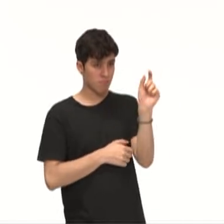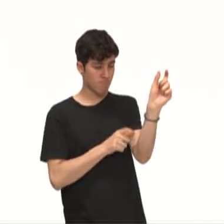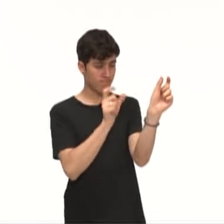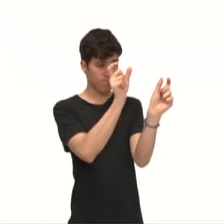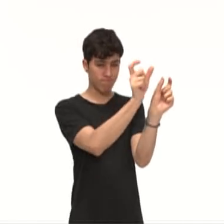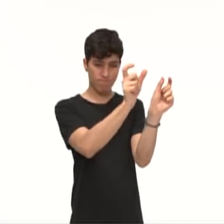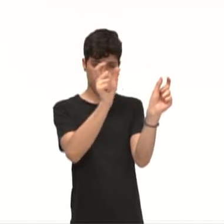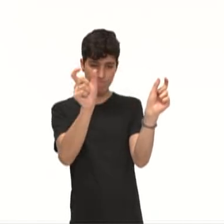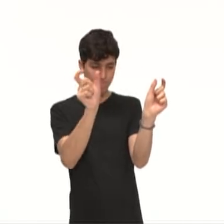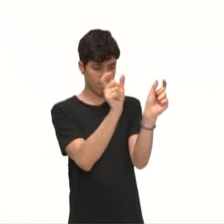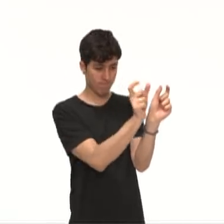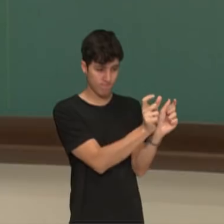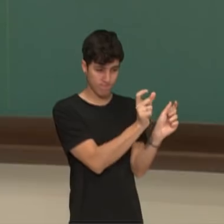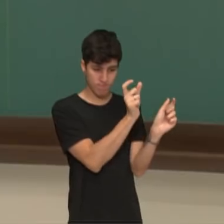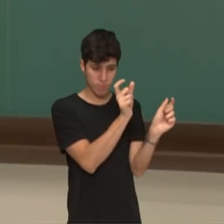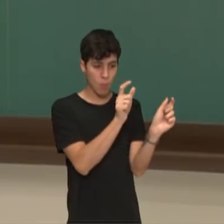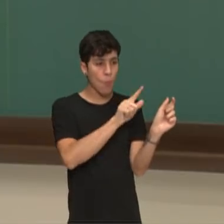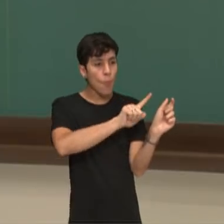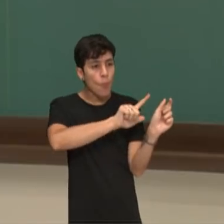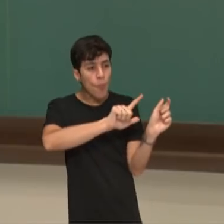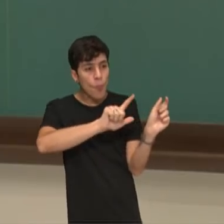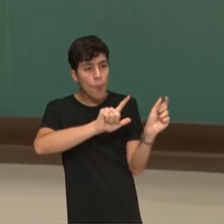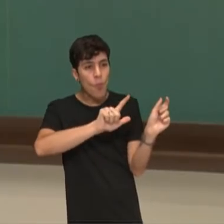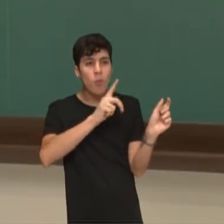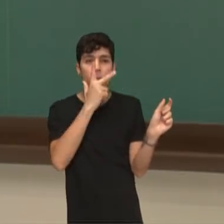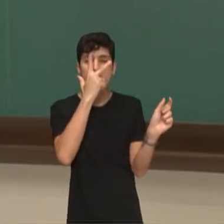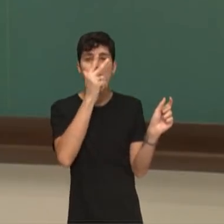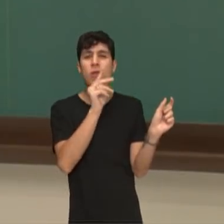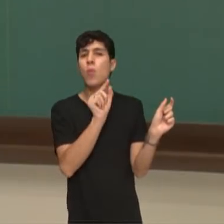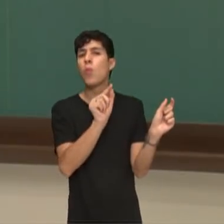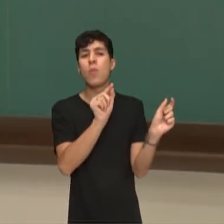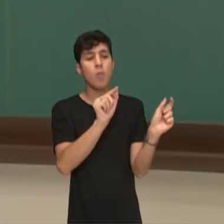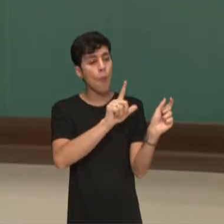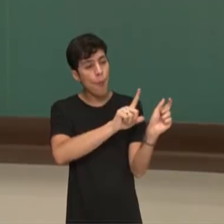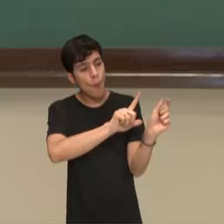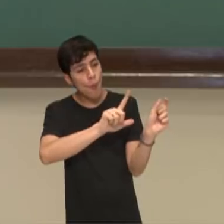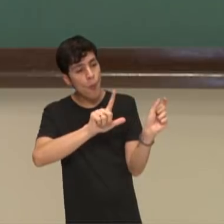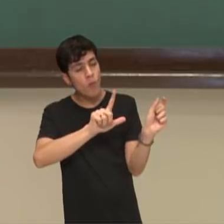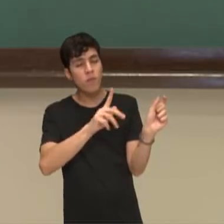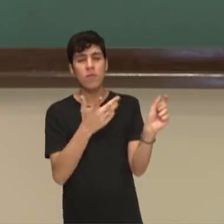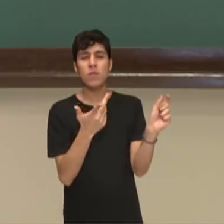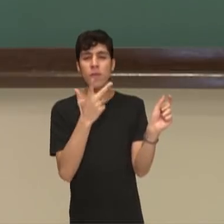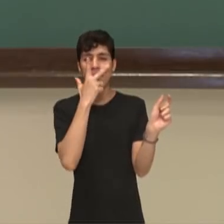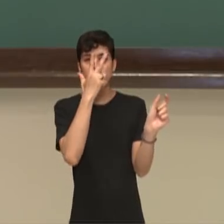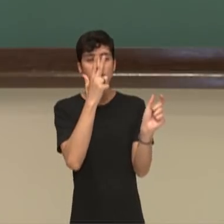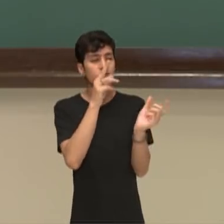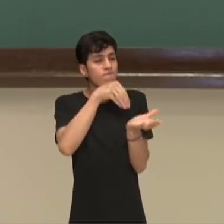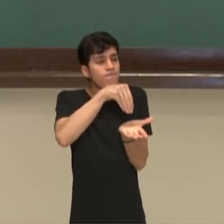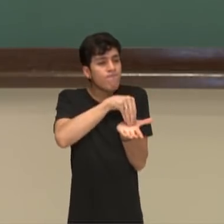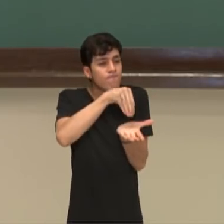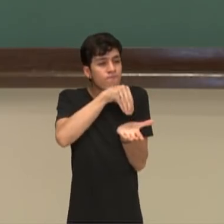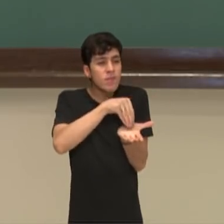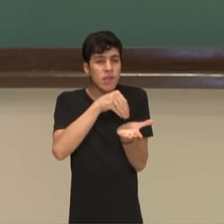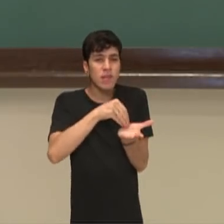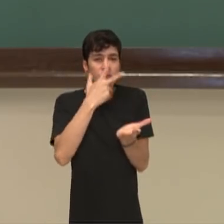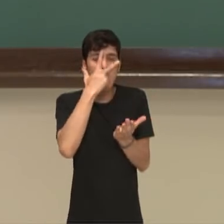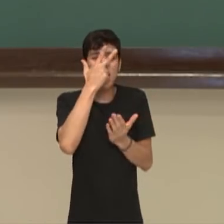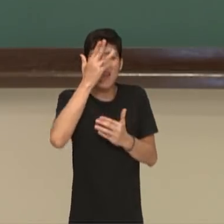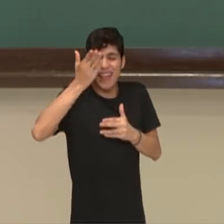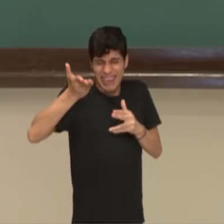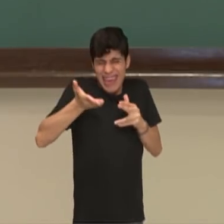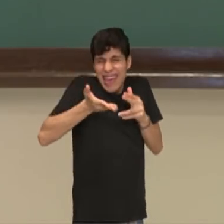repetidas vezes e aqui no centro você tem a ausência dessa palavra. Você tem um furo, você tem um